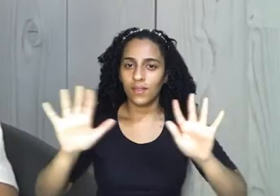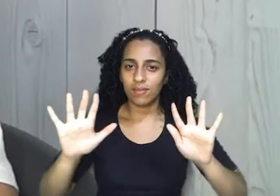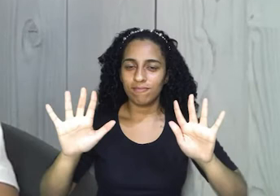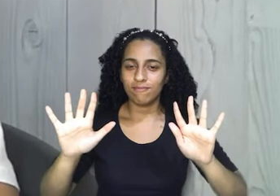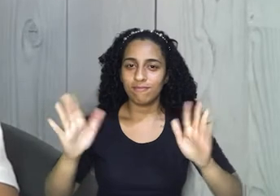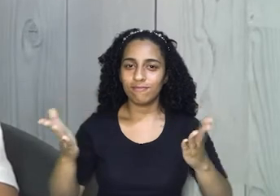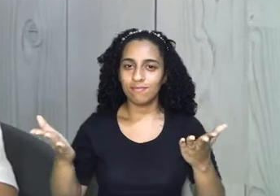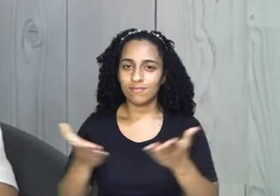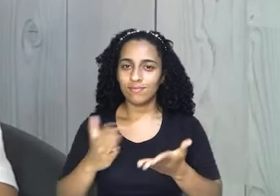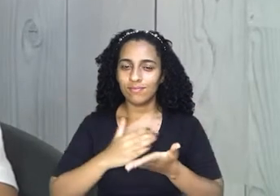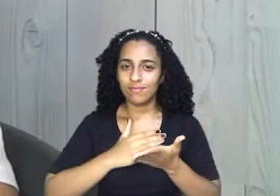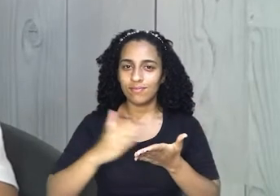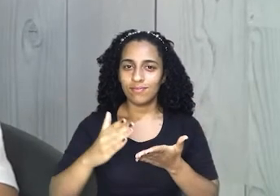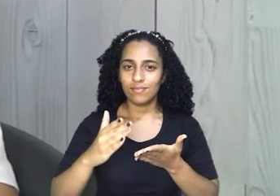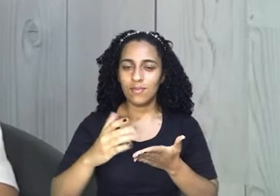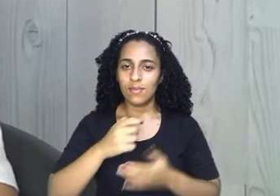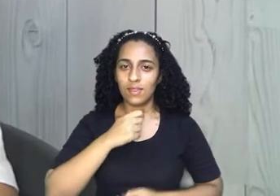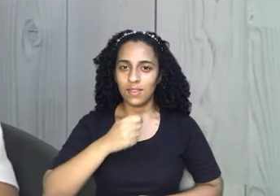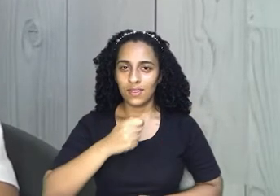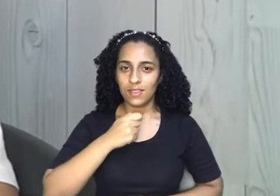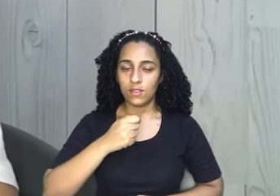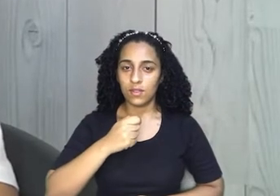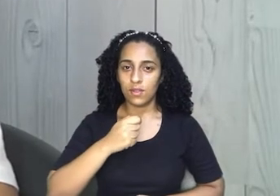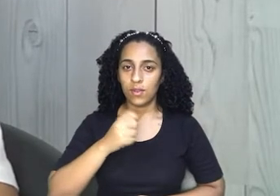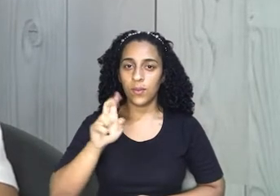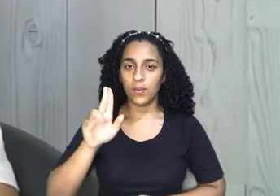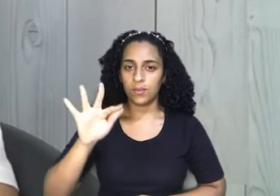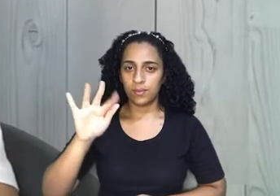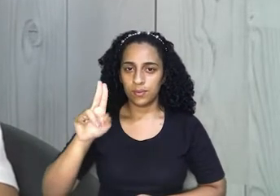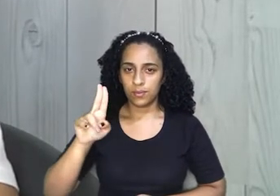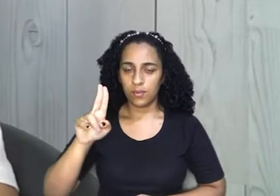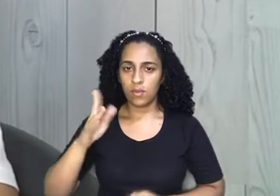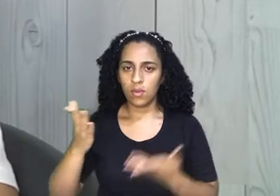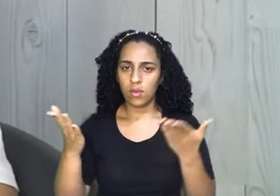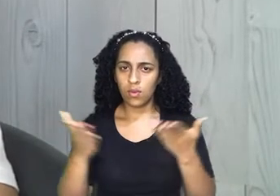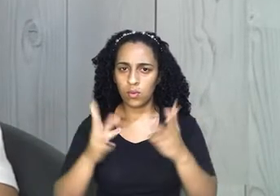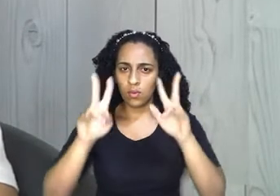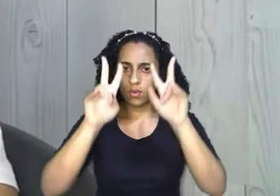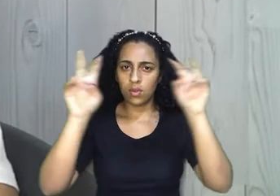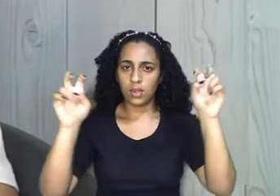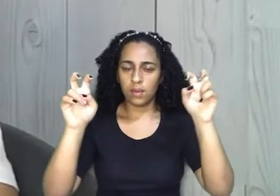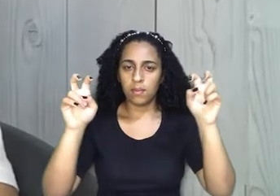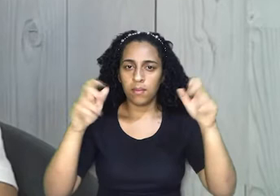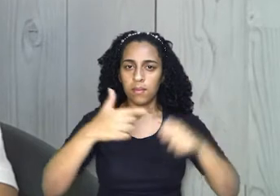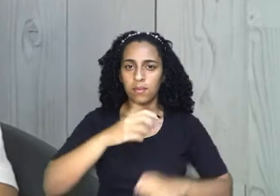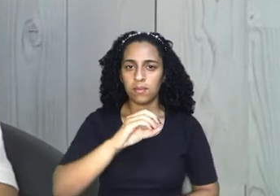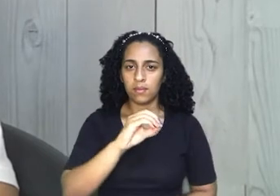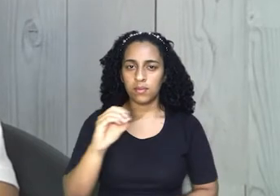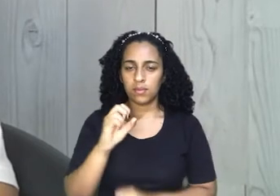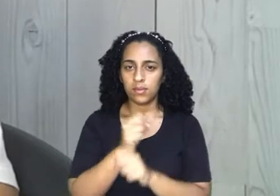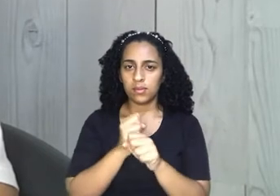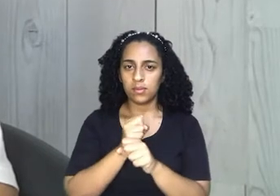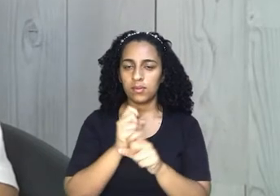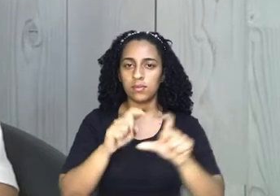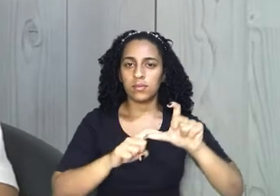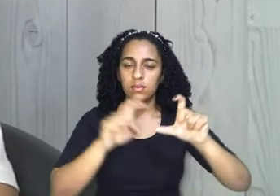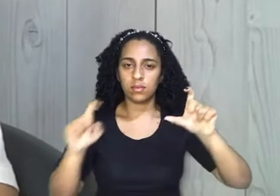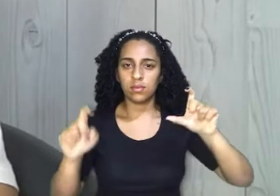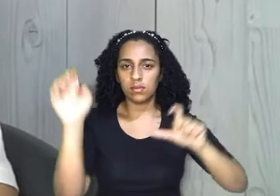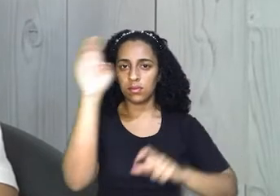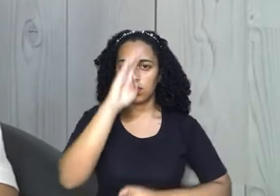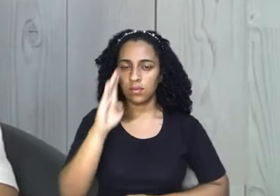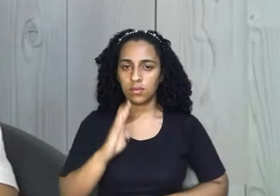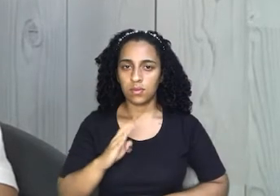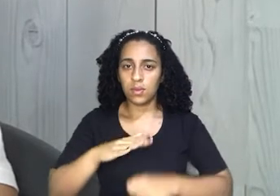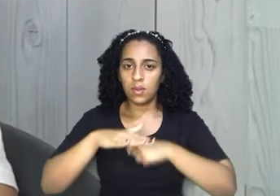Olá está no ar mais um urso entrevista o programa de hoje tem como termo Bicentenário da Independência do Brasil traremos ao